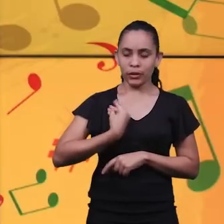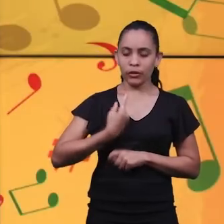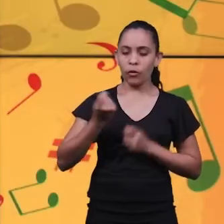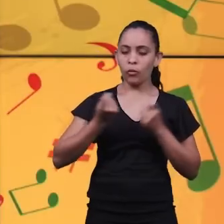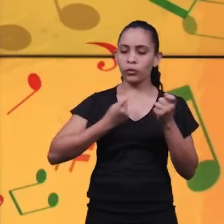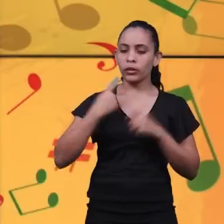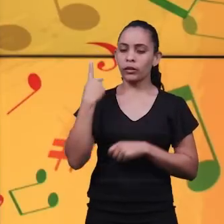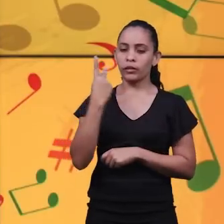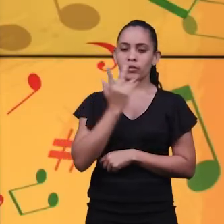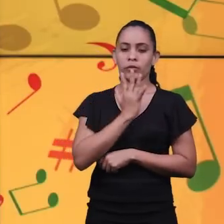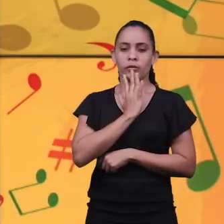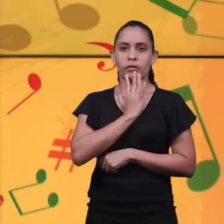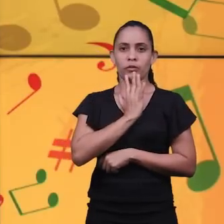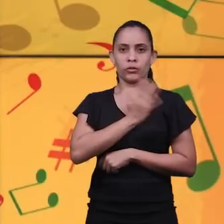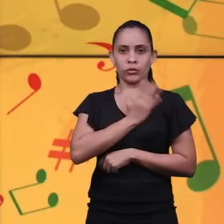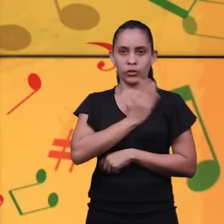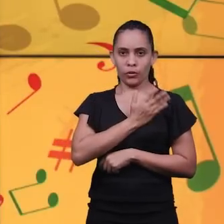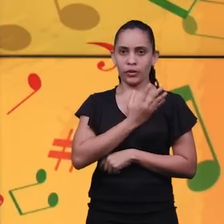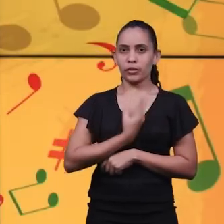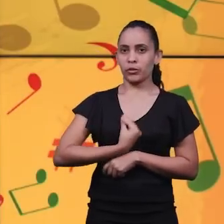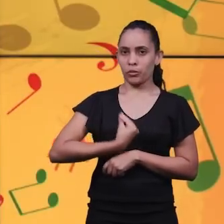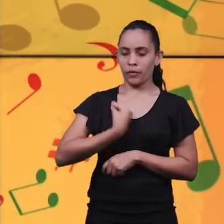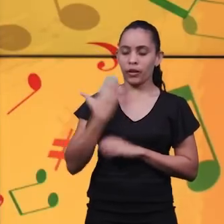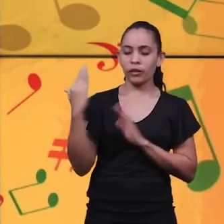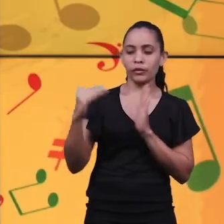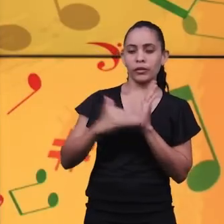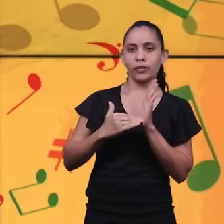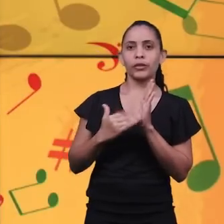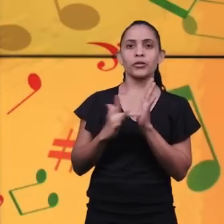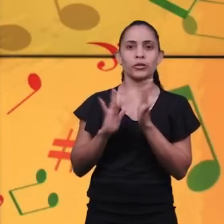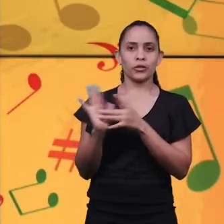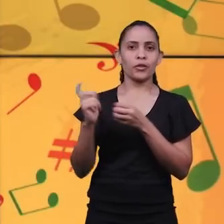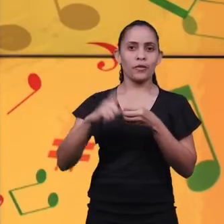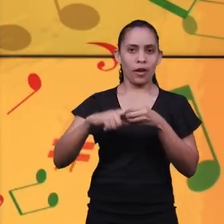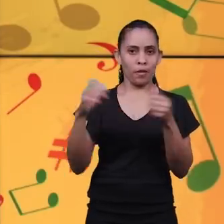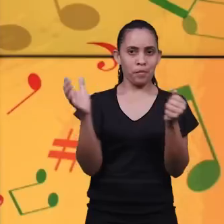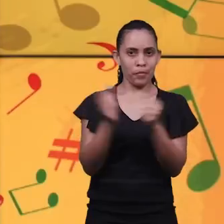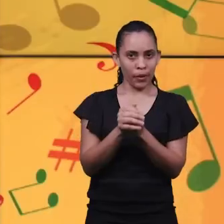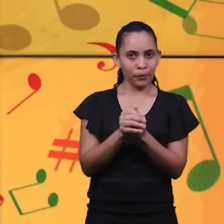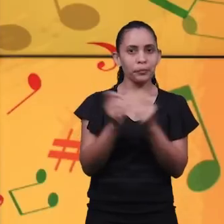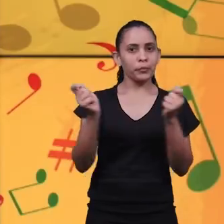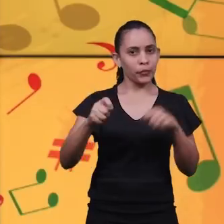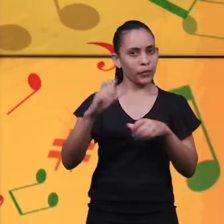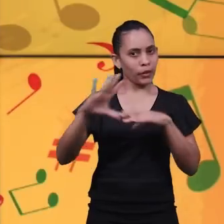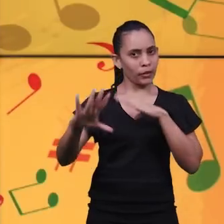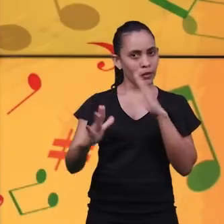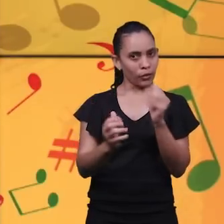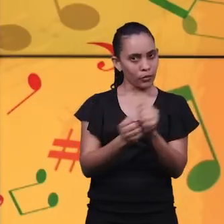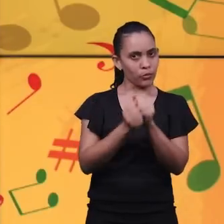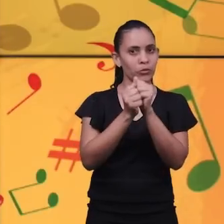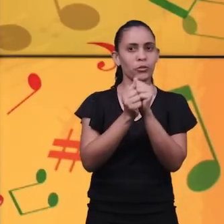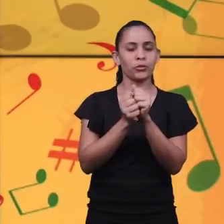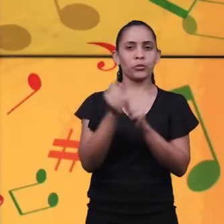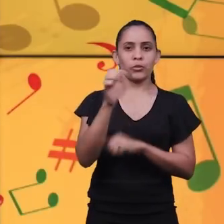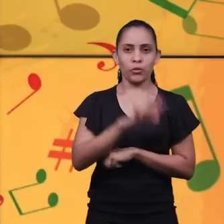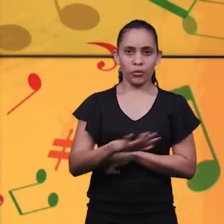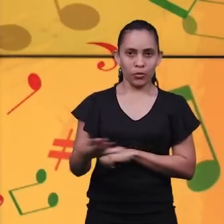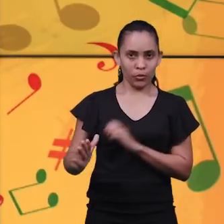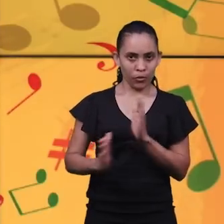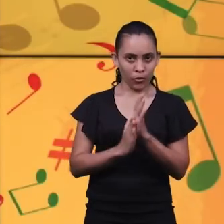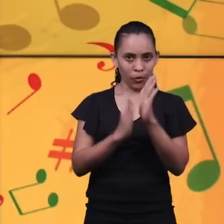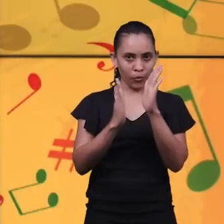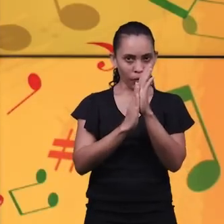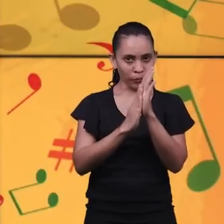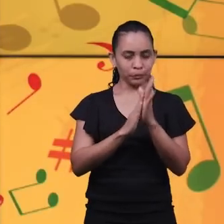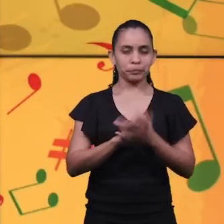vida, reinando no seu coração, até que venha. Amém? Agora vamos tocar junto com a Orquestra